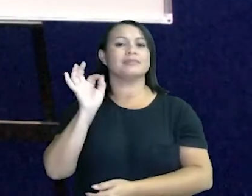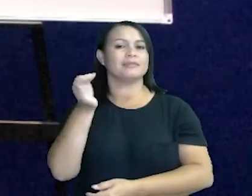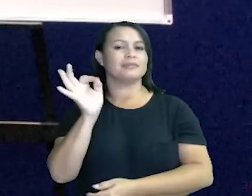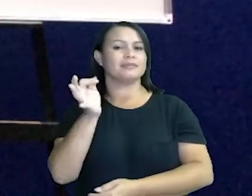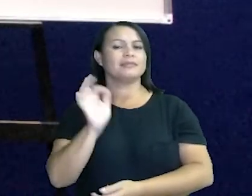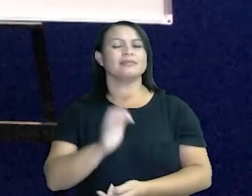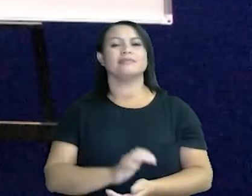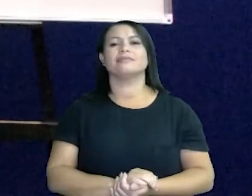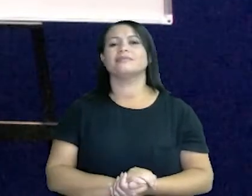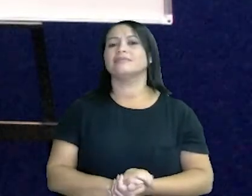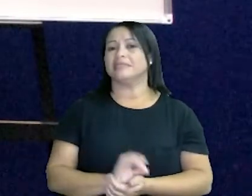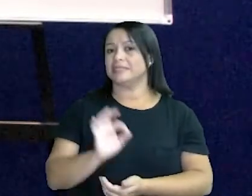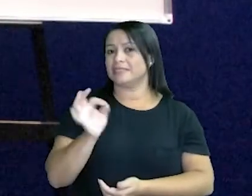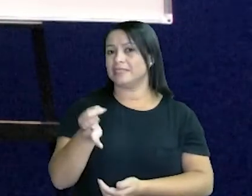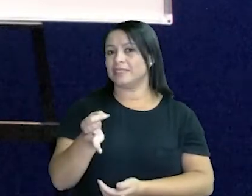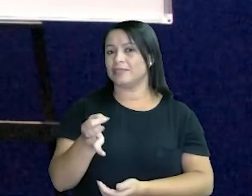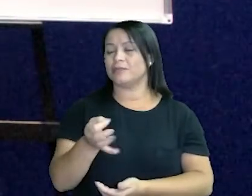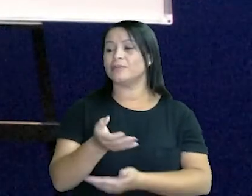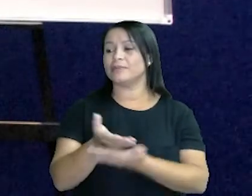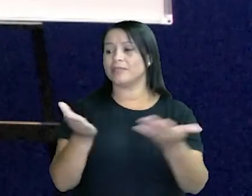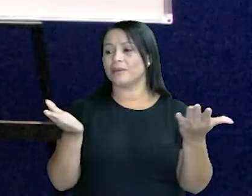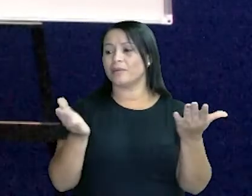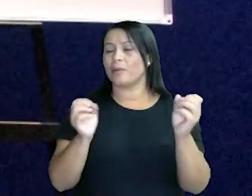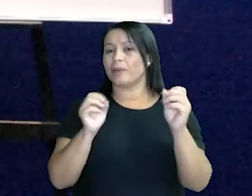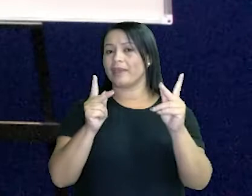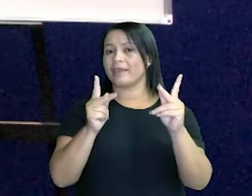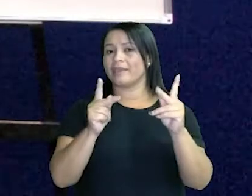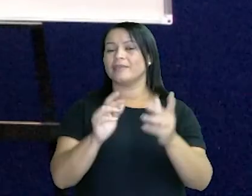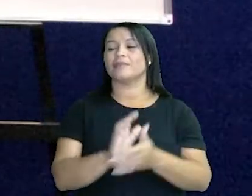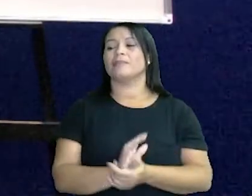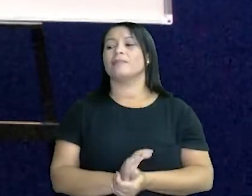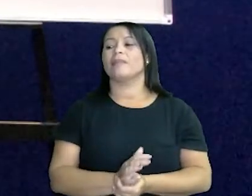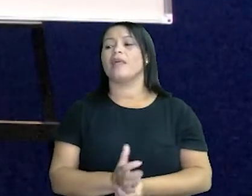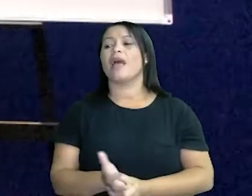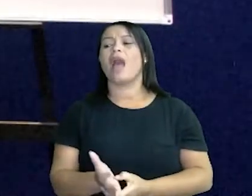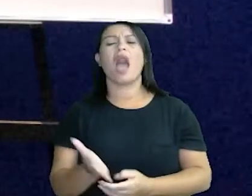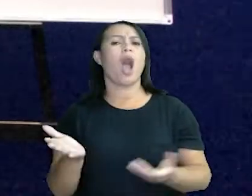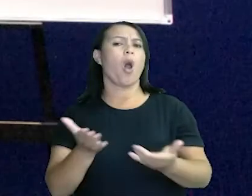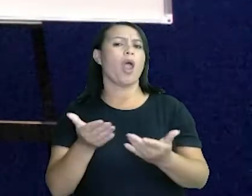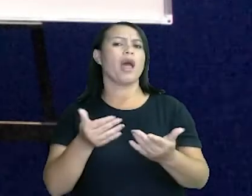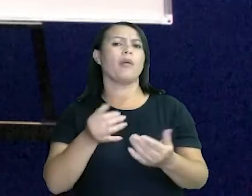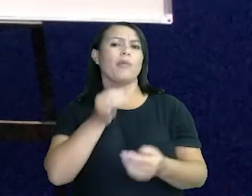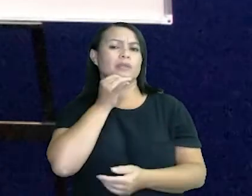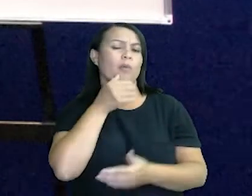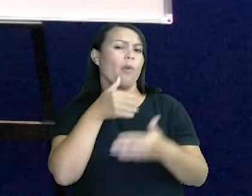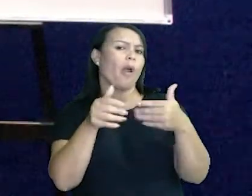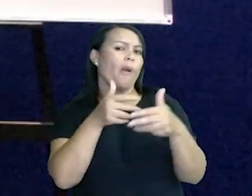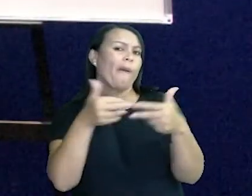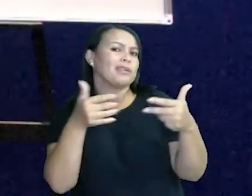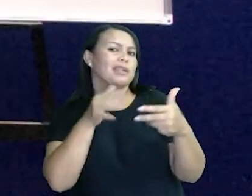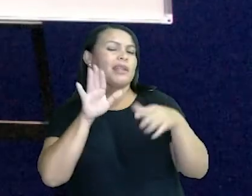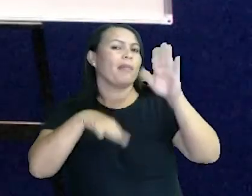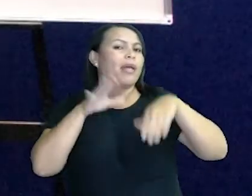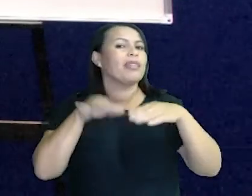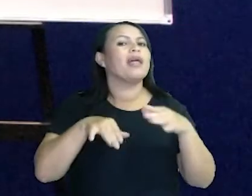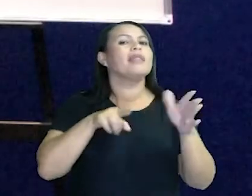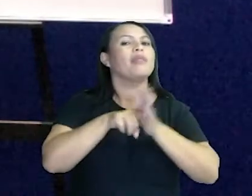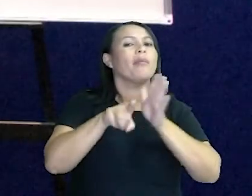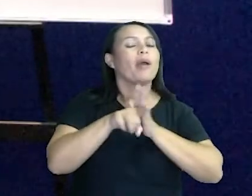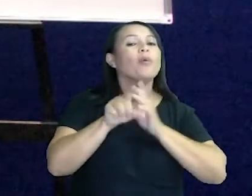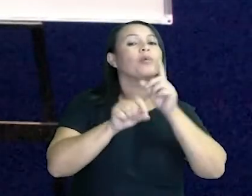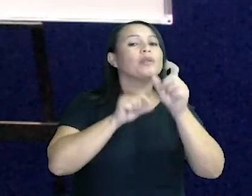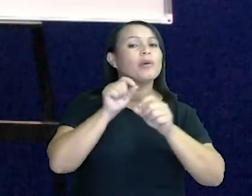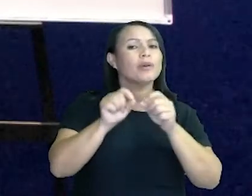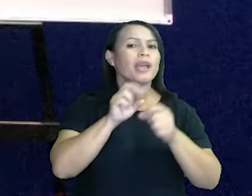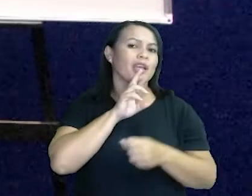certo certo tá por aqui Ok pronto aí qualquer coisa aqui ó dependendo da questão a